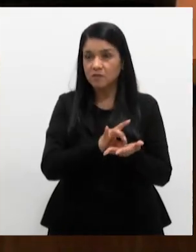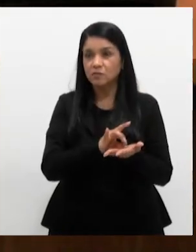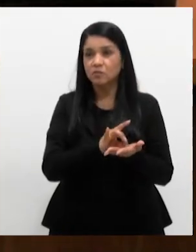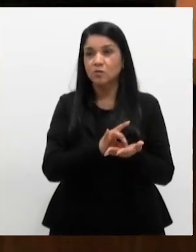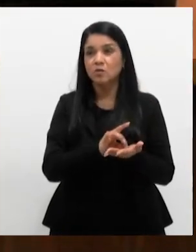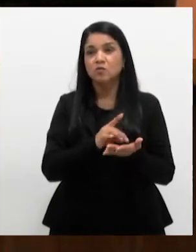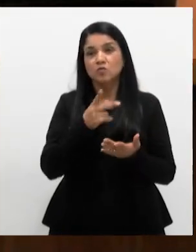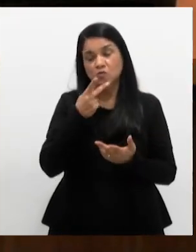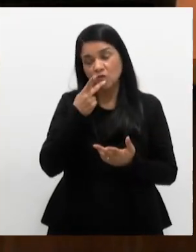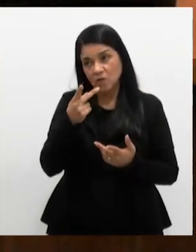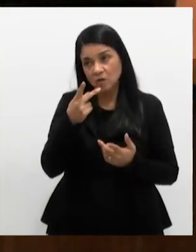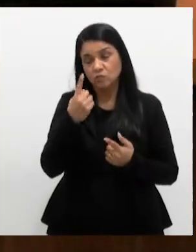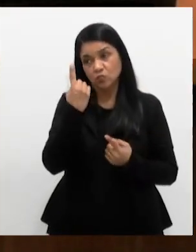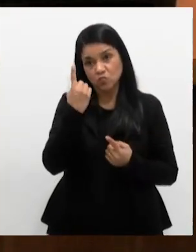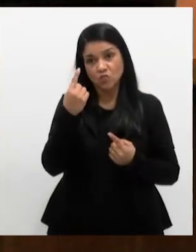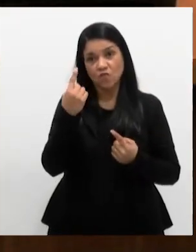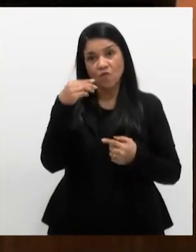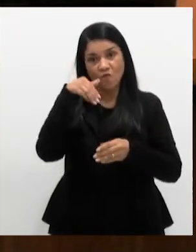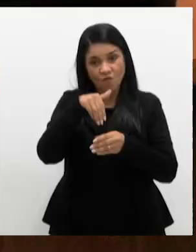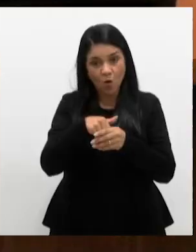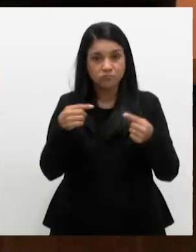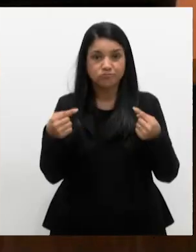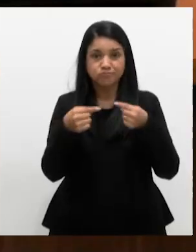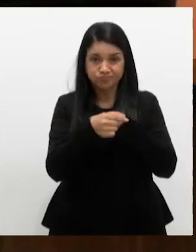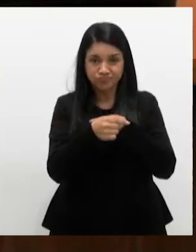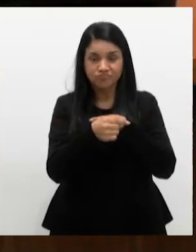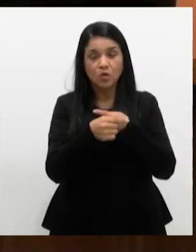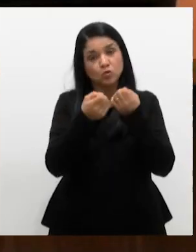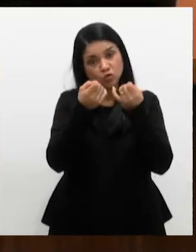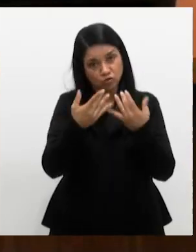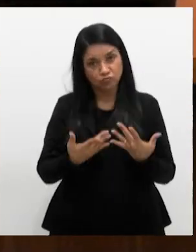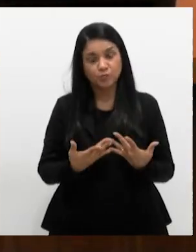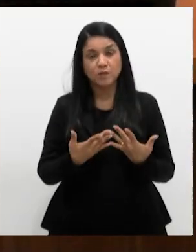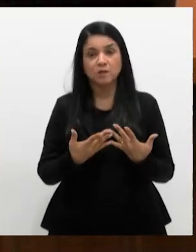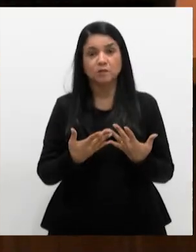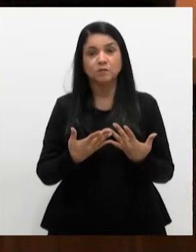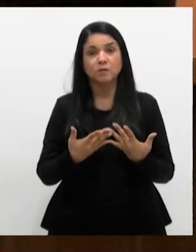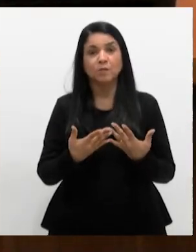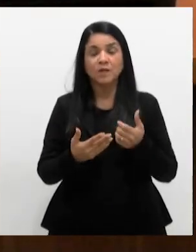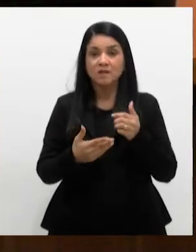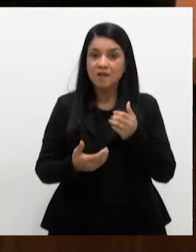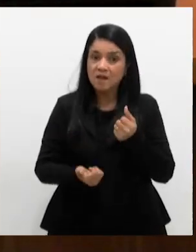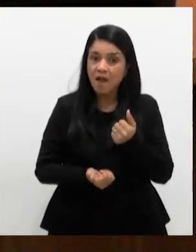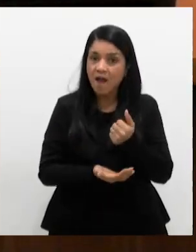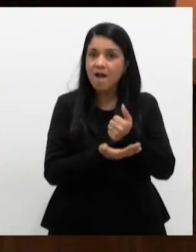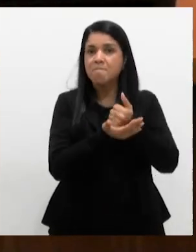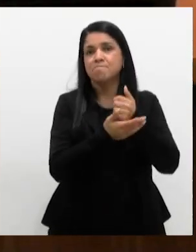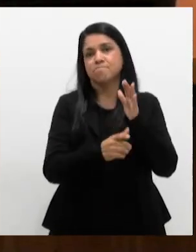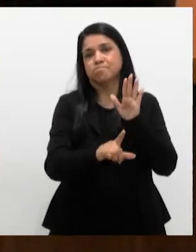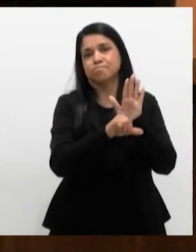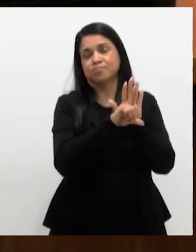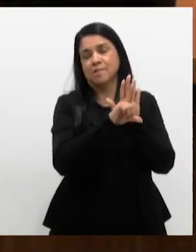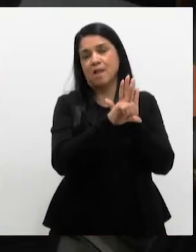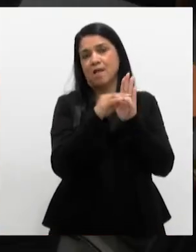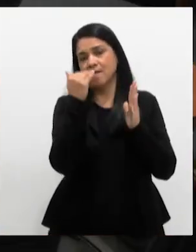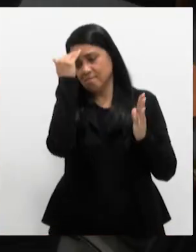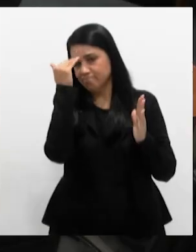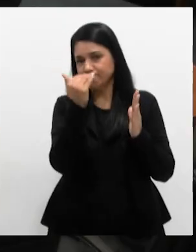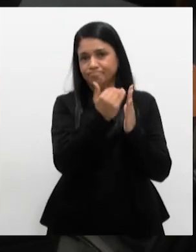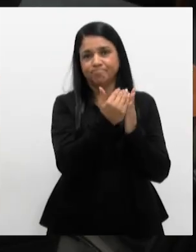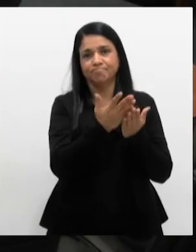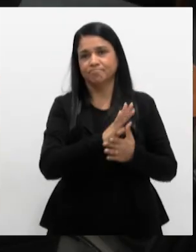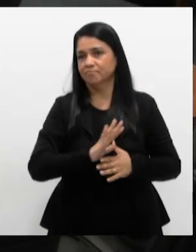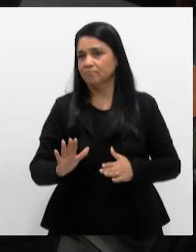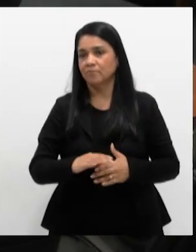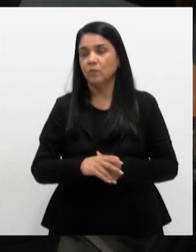refutando o voto divergente, porque ele está amplamente amparado nos aspectos constitucionais e legais. Deixa eu resolver a